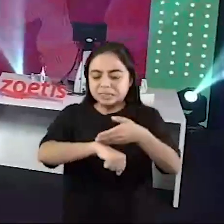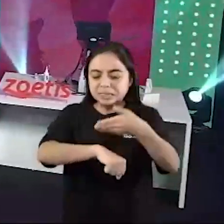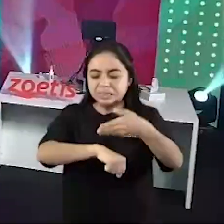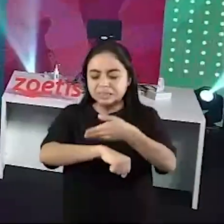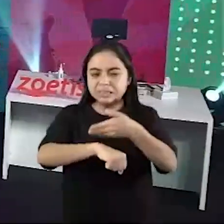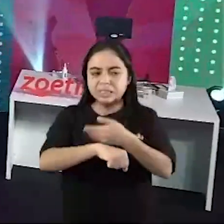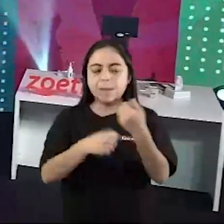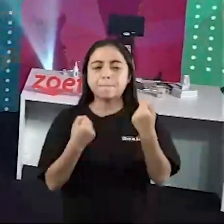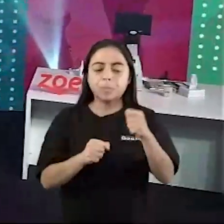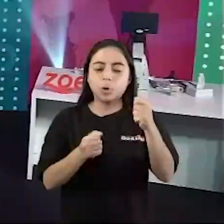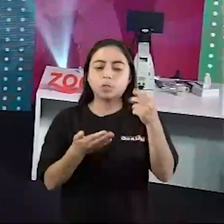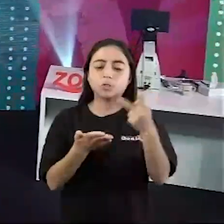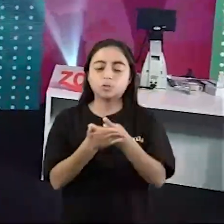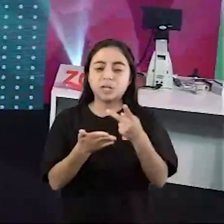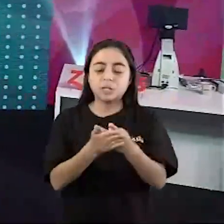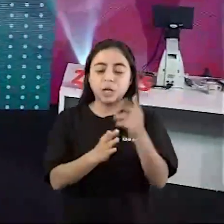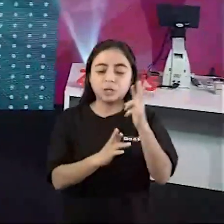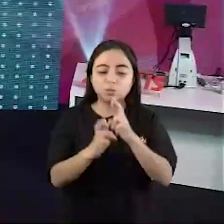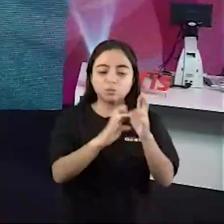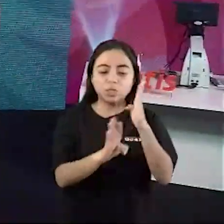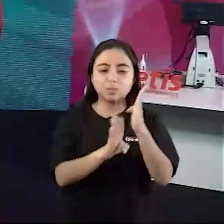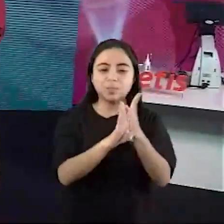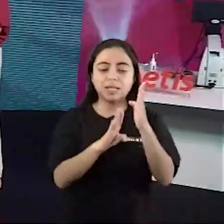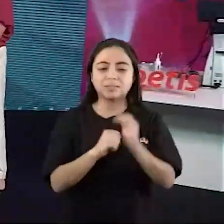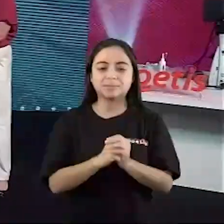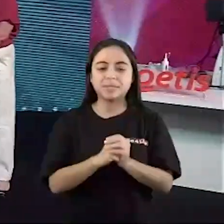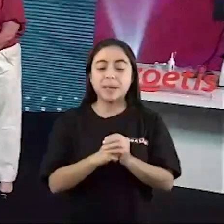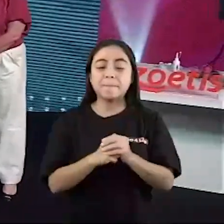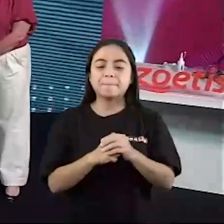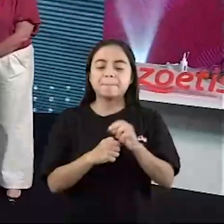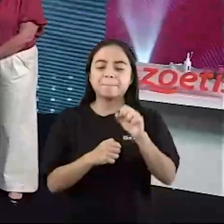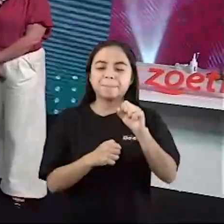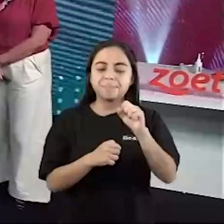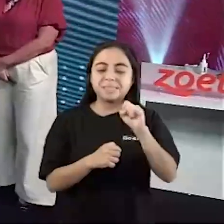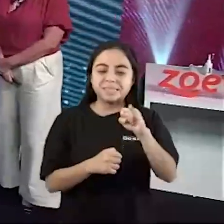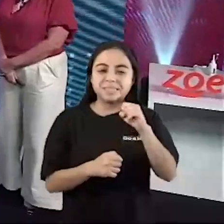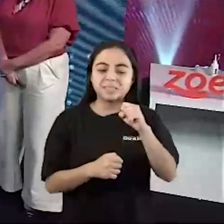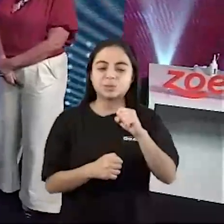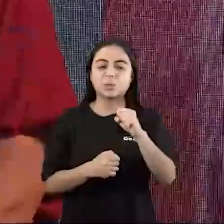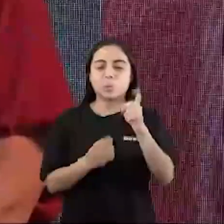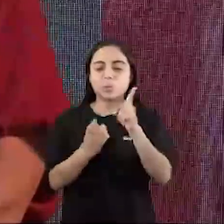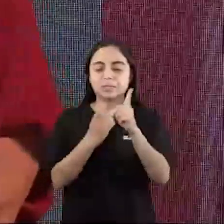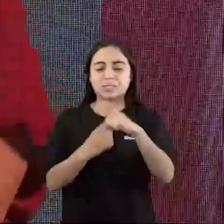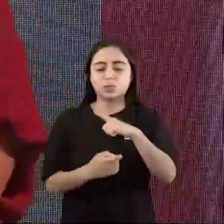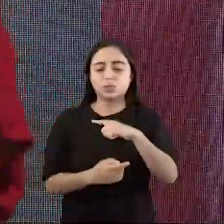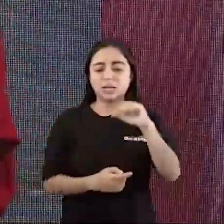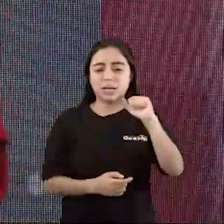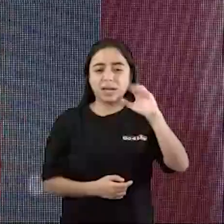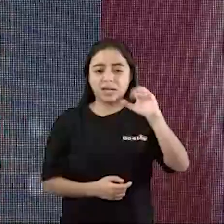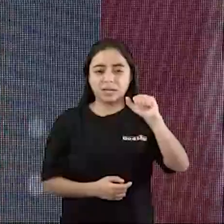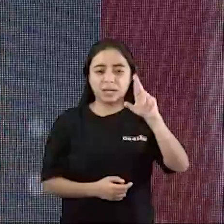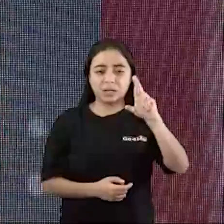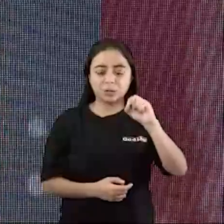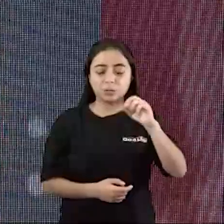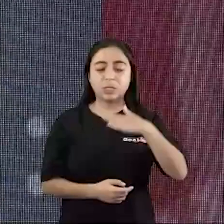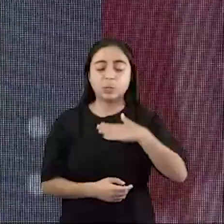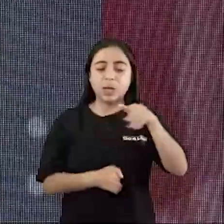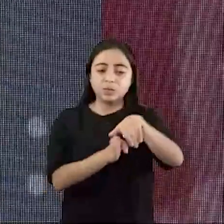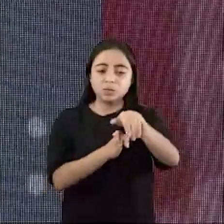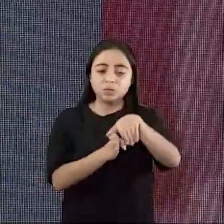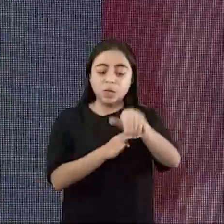pode falhar no diagnóstico, mesmo o paciente tendo ácaro. Então, talvez a minha recomendação seja